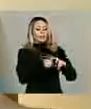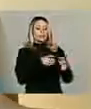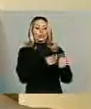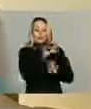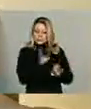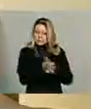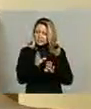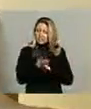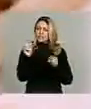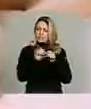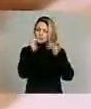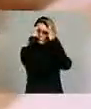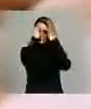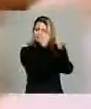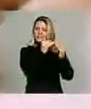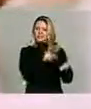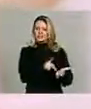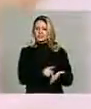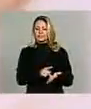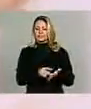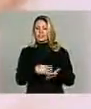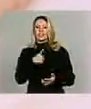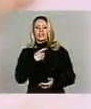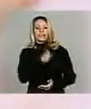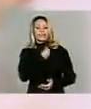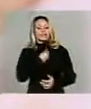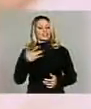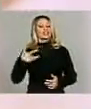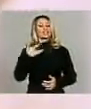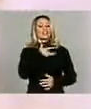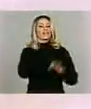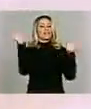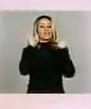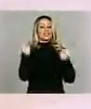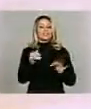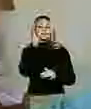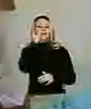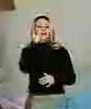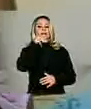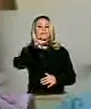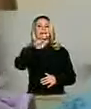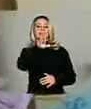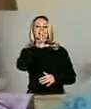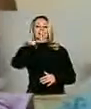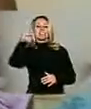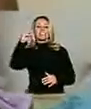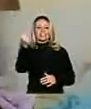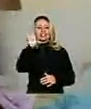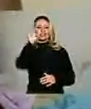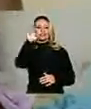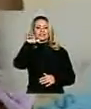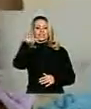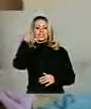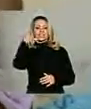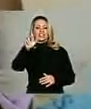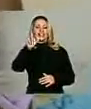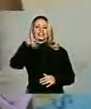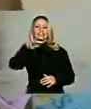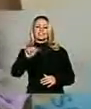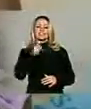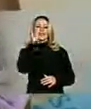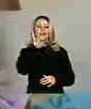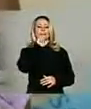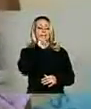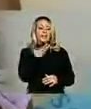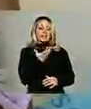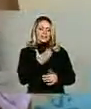tudo que o médico falou. Uma vida saudável e feliz para Maria Fernanda. É o que deseja Aline, a mãe da